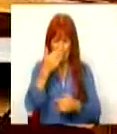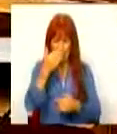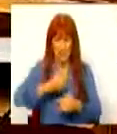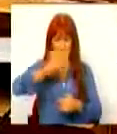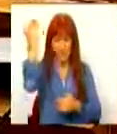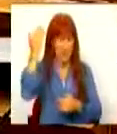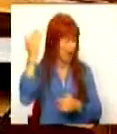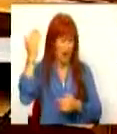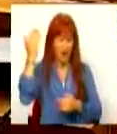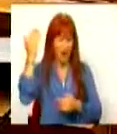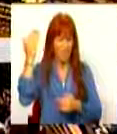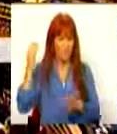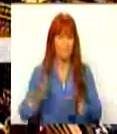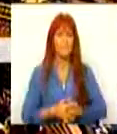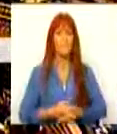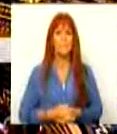diz respeito.